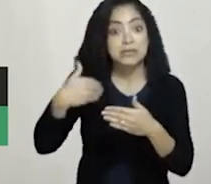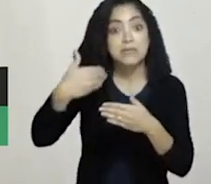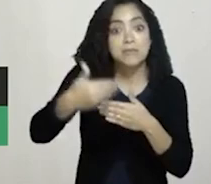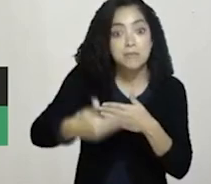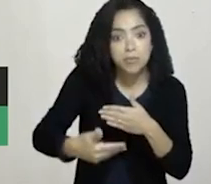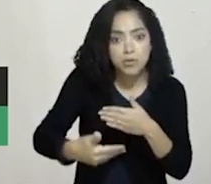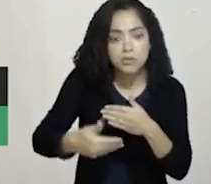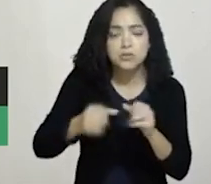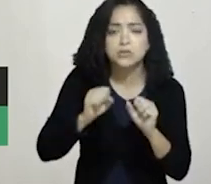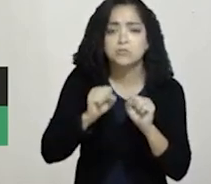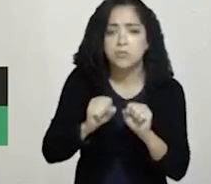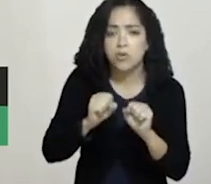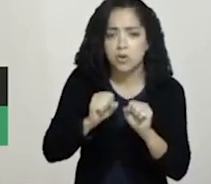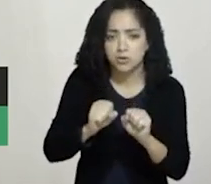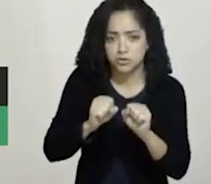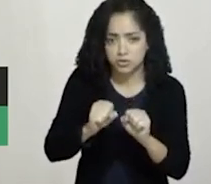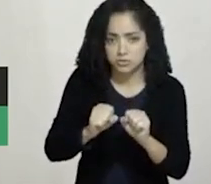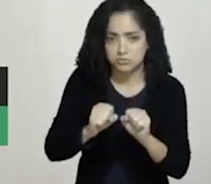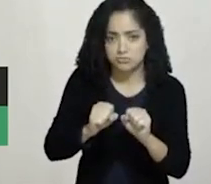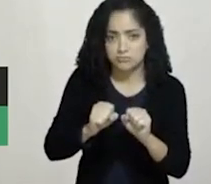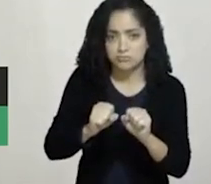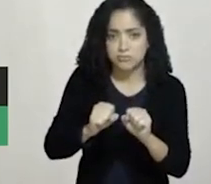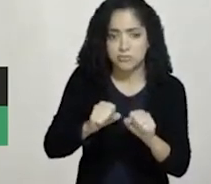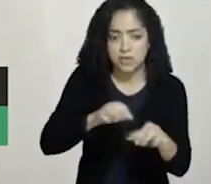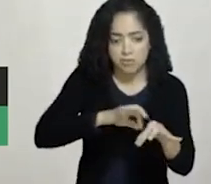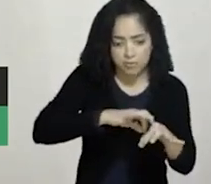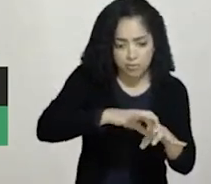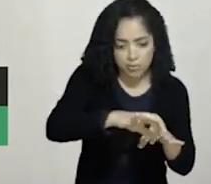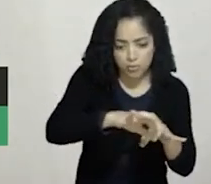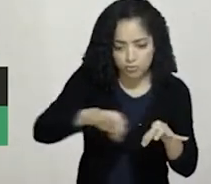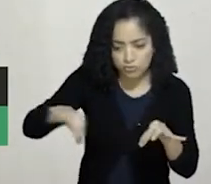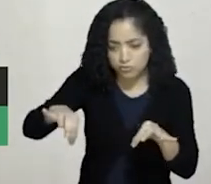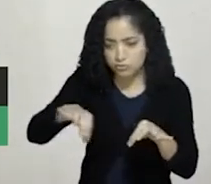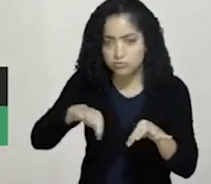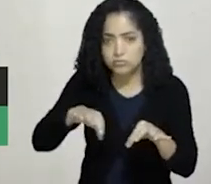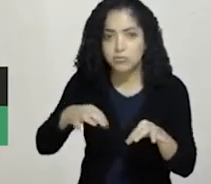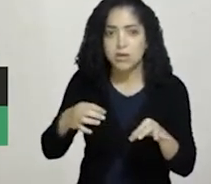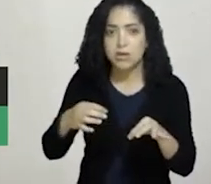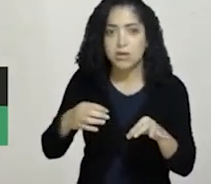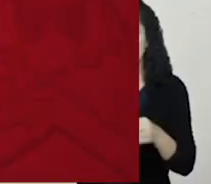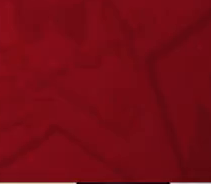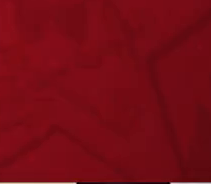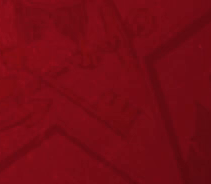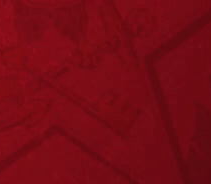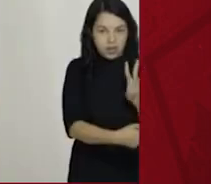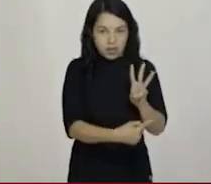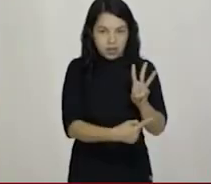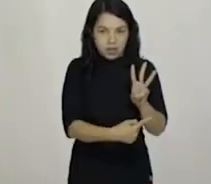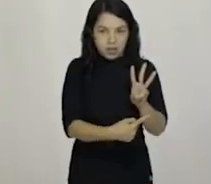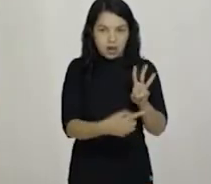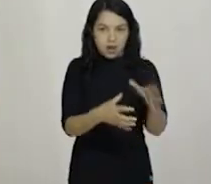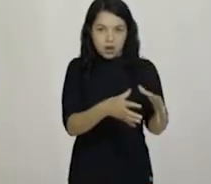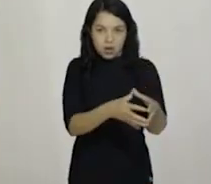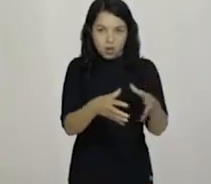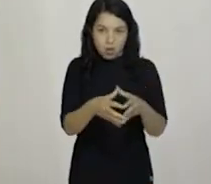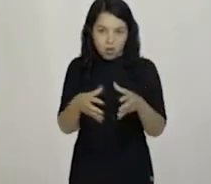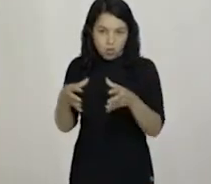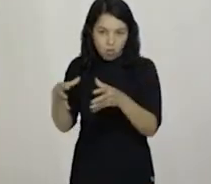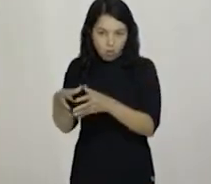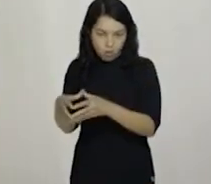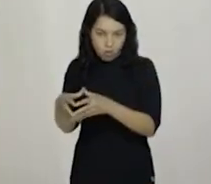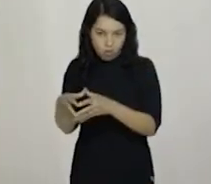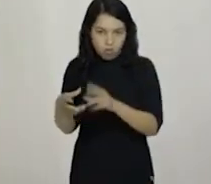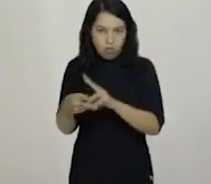essa área que ele comprou pode ser demarcada como povos destinado a povos indígenas nós não temos hoje